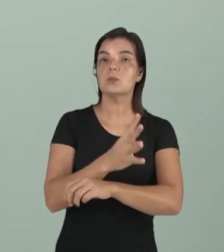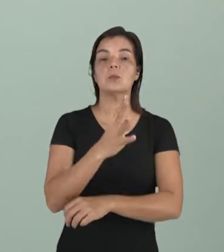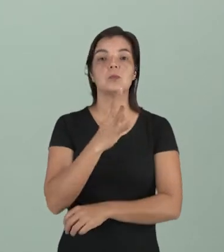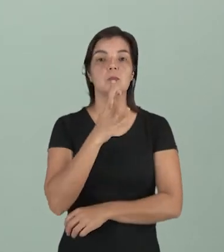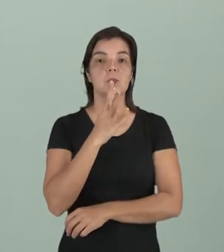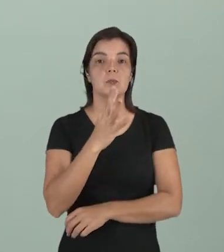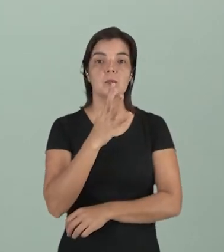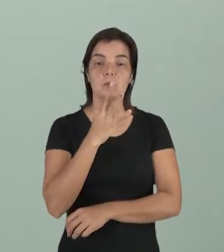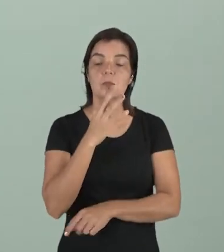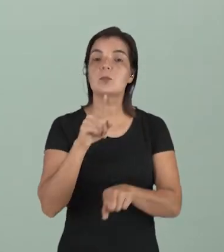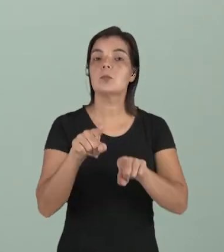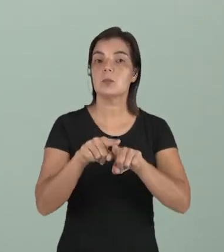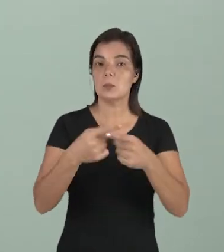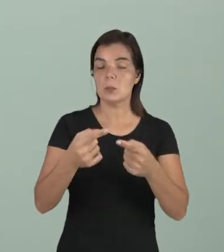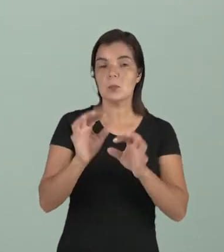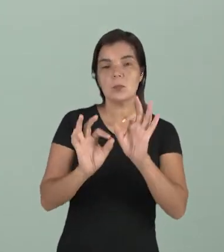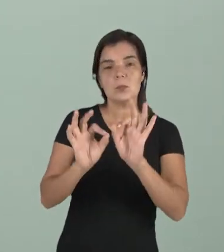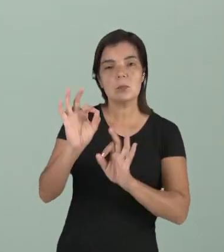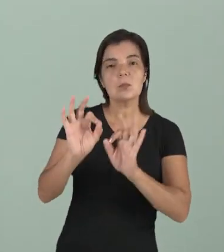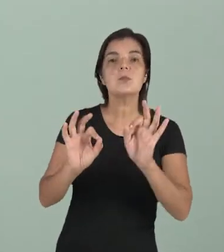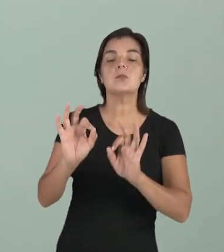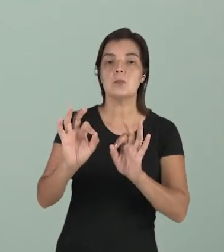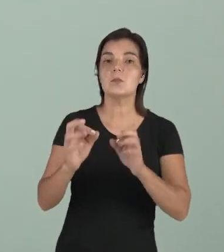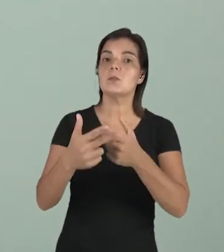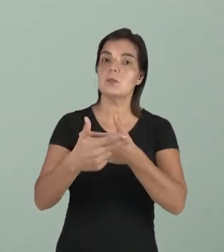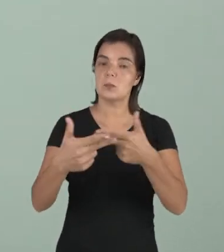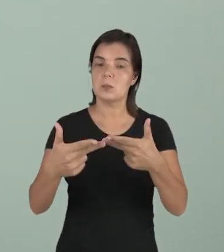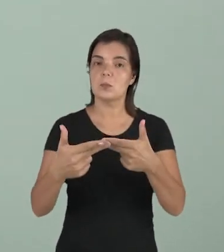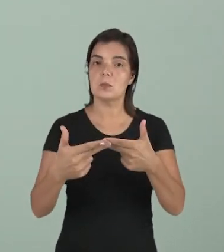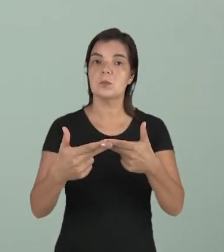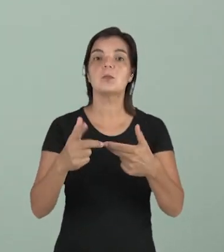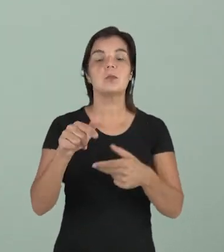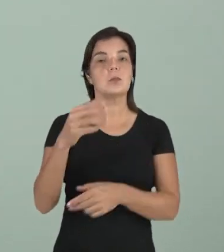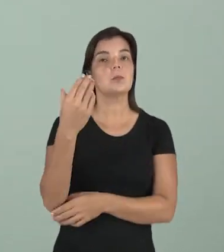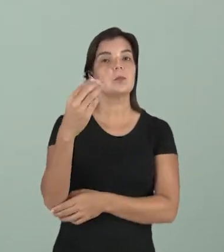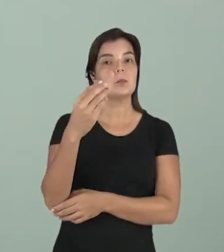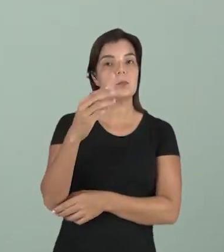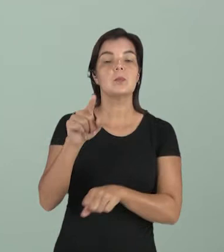conheço abstratamente, mas eu produzo um produto. A